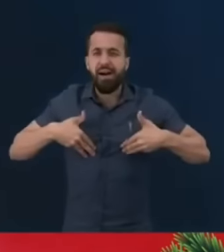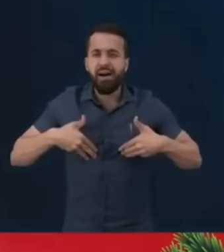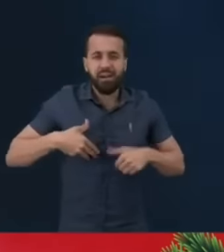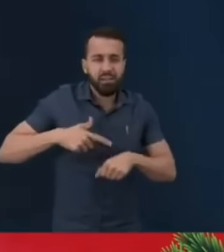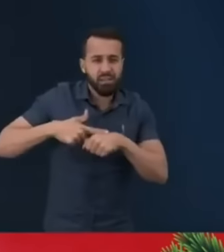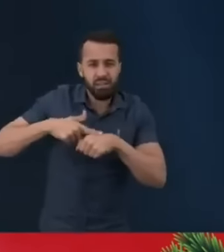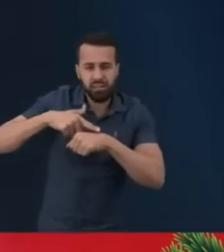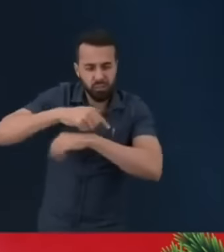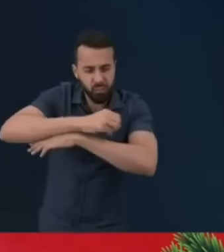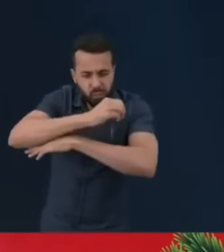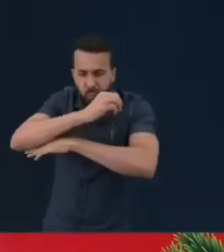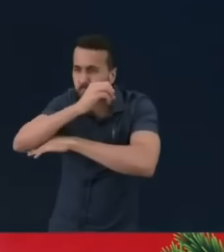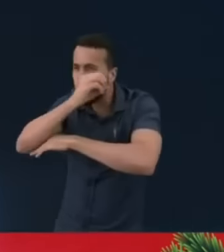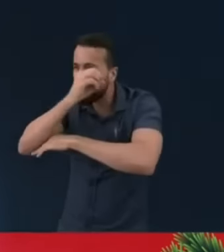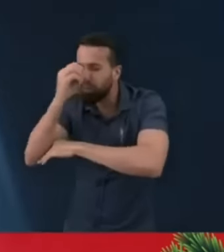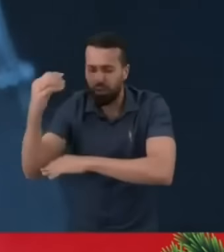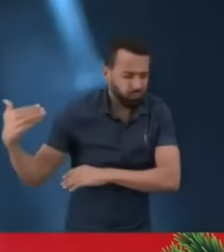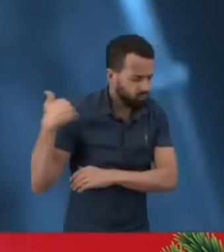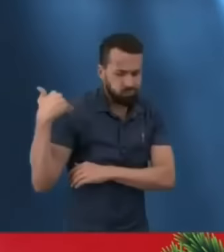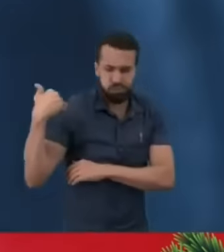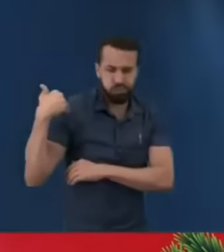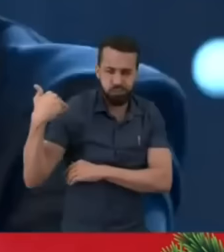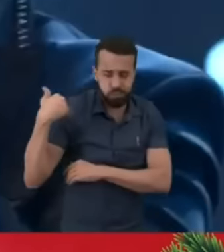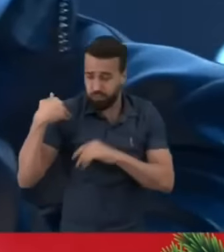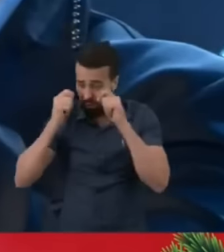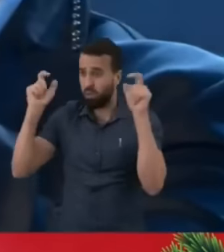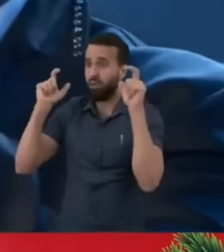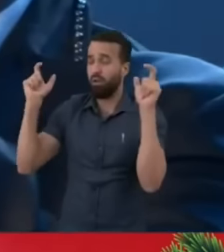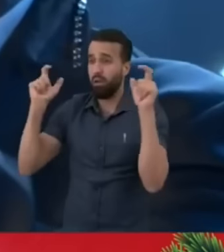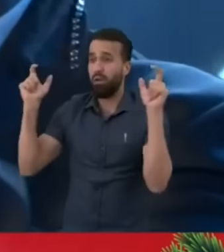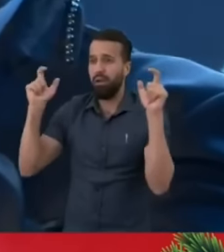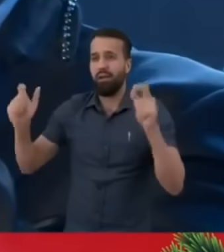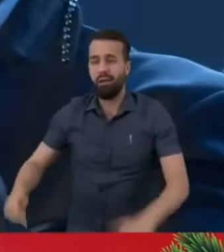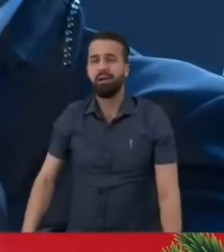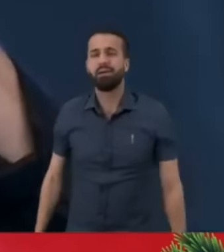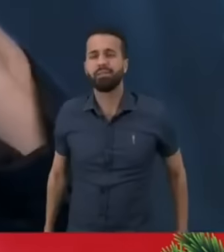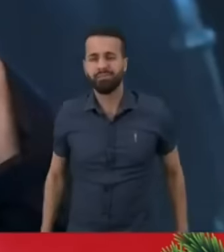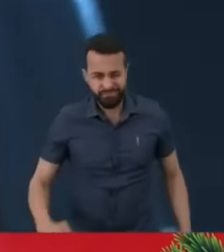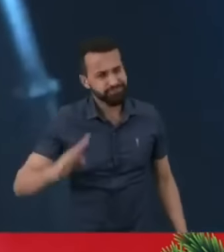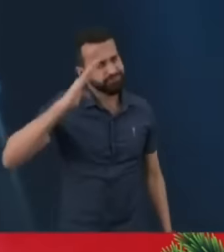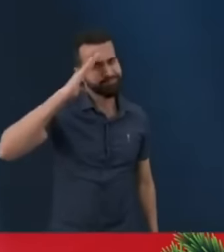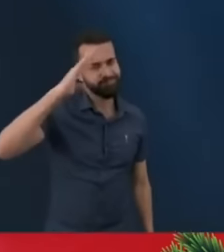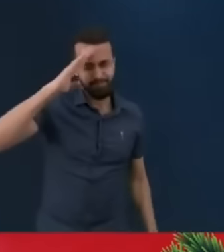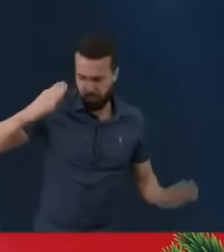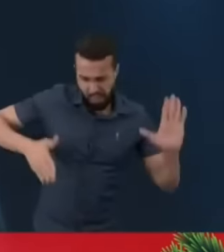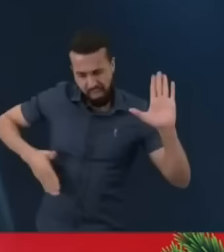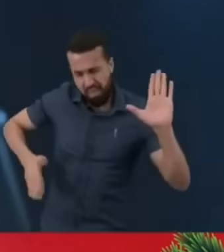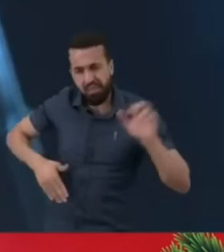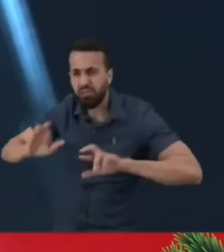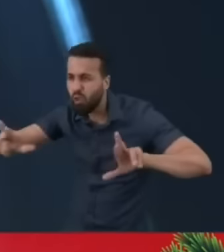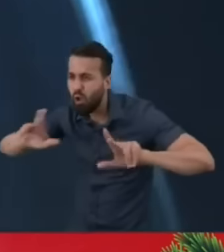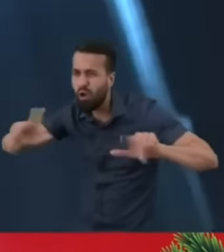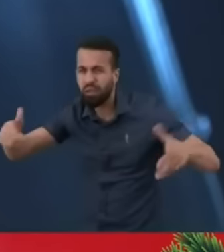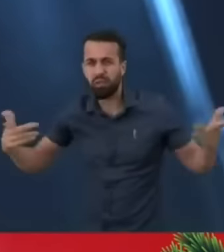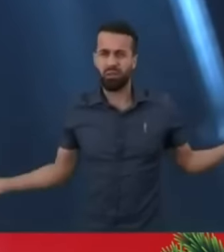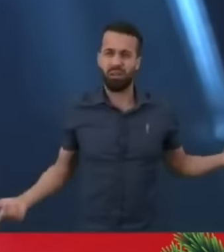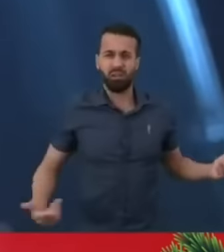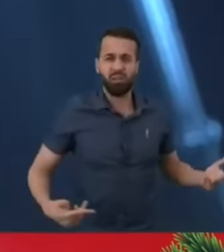o guarda me acordou. Vamos lá, turma, vamos lá, turma. Seu guarda, eu não sou vagabundo, eu não